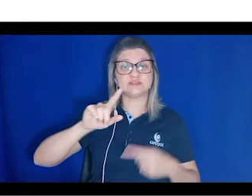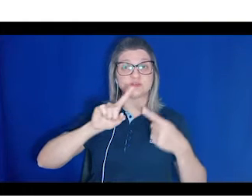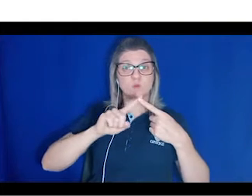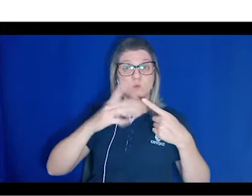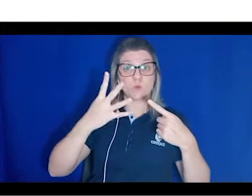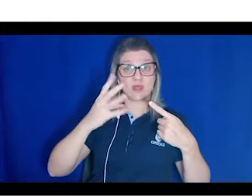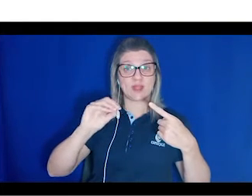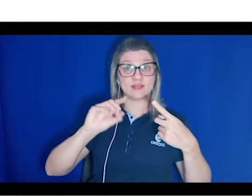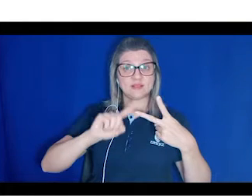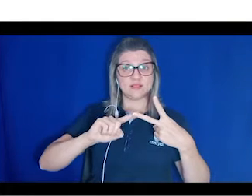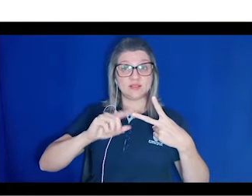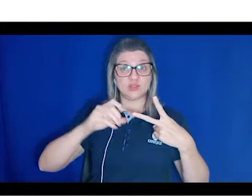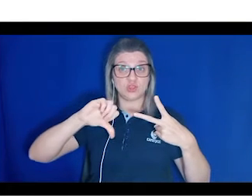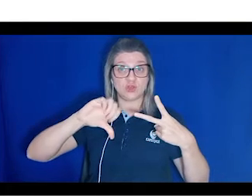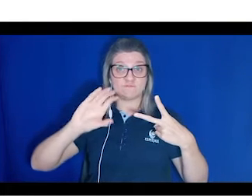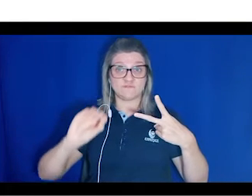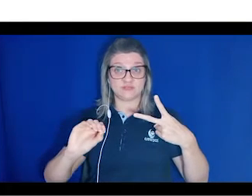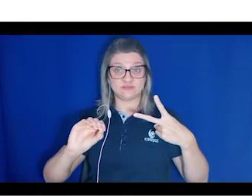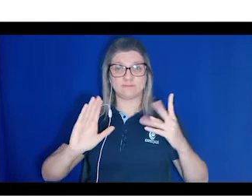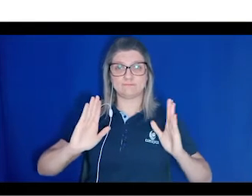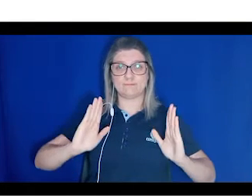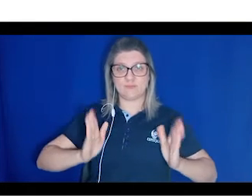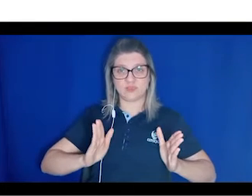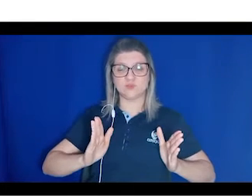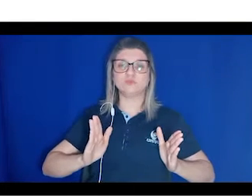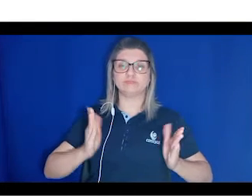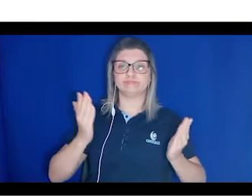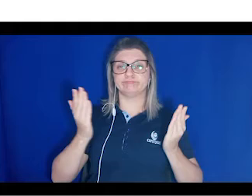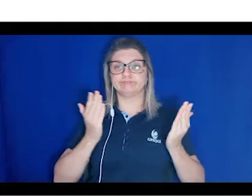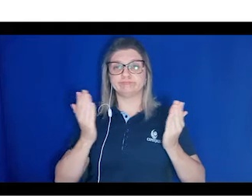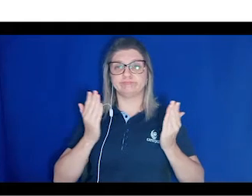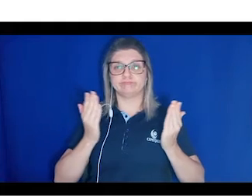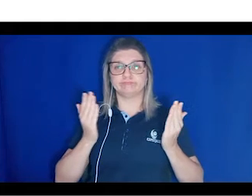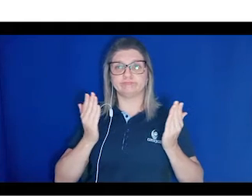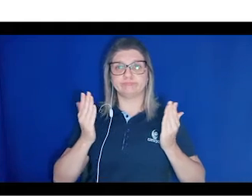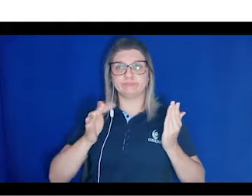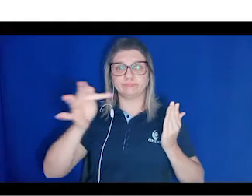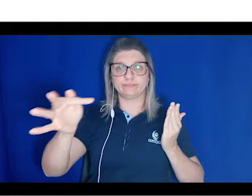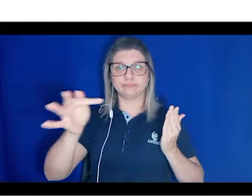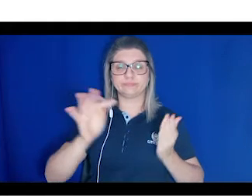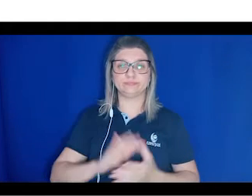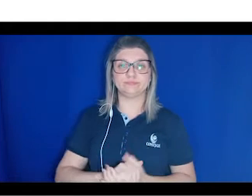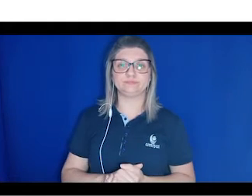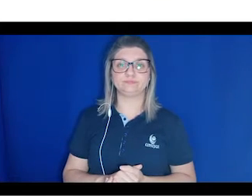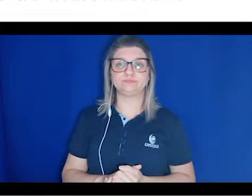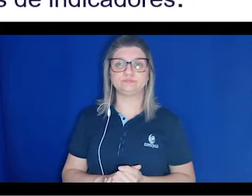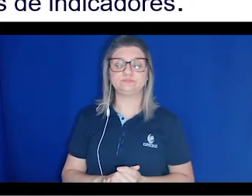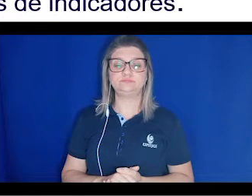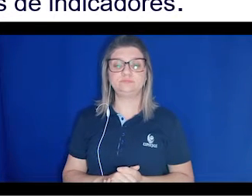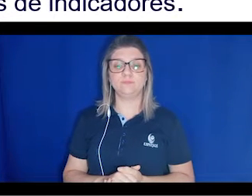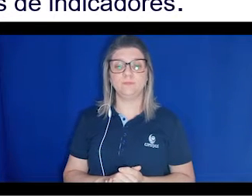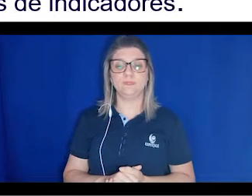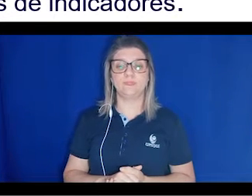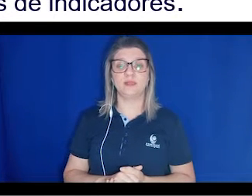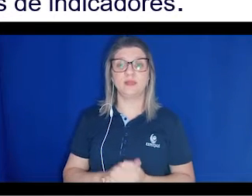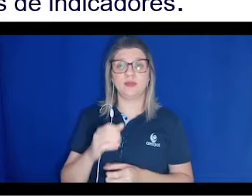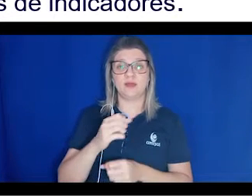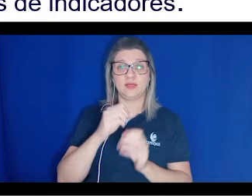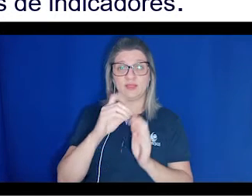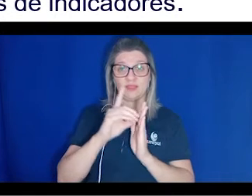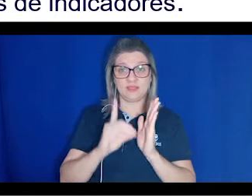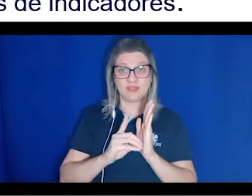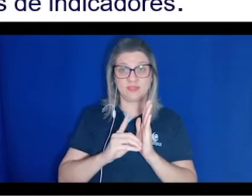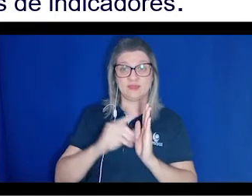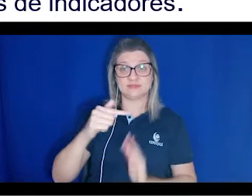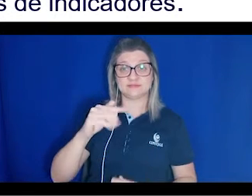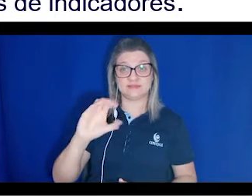de 90, para dar essa ideia da tendência que nós teremos. E a partir da década de 70,